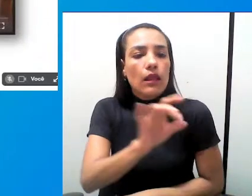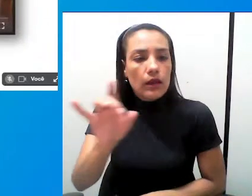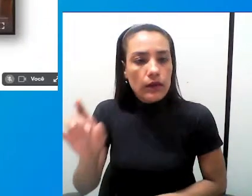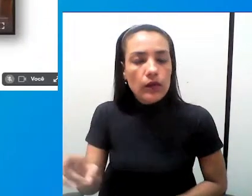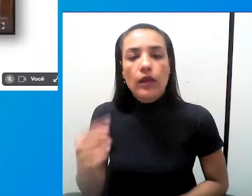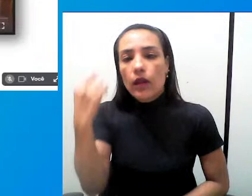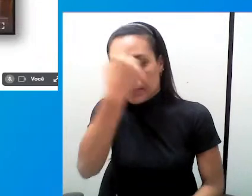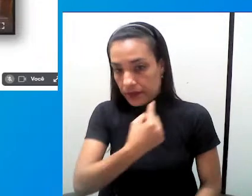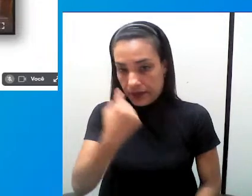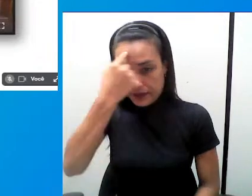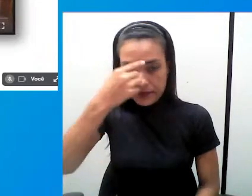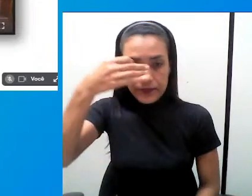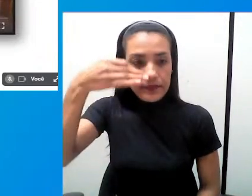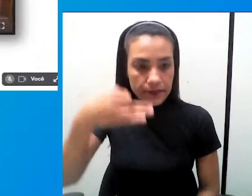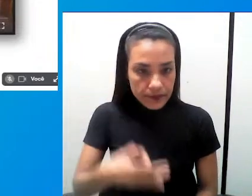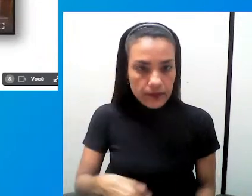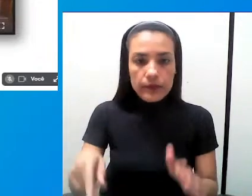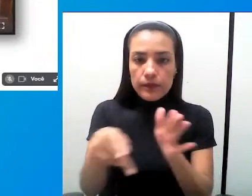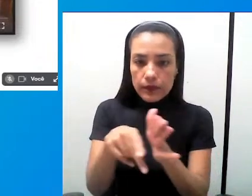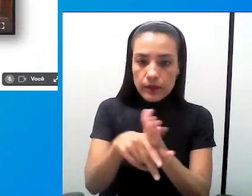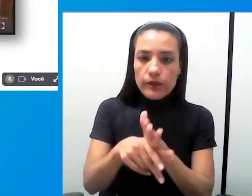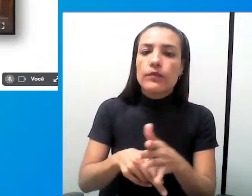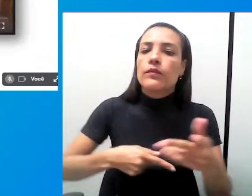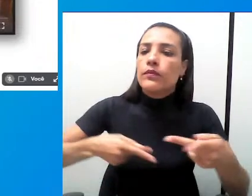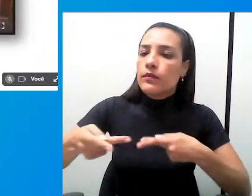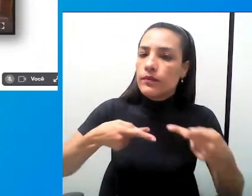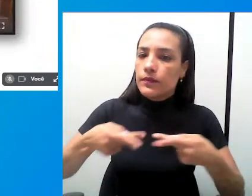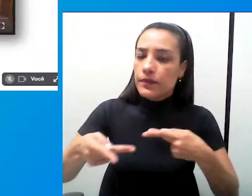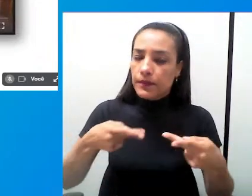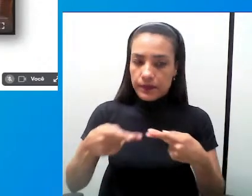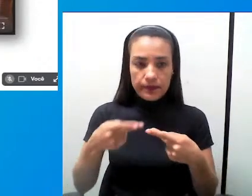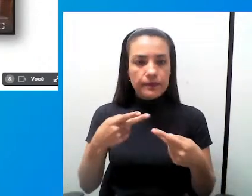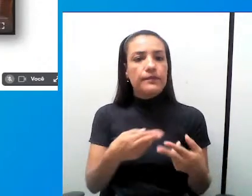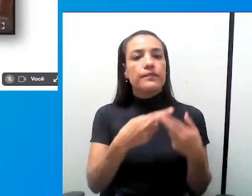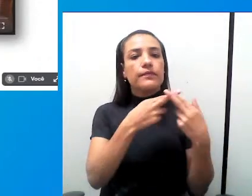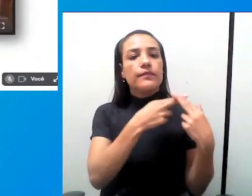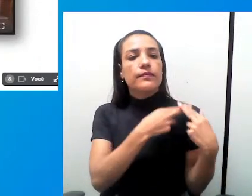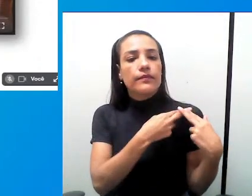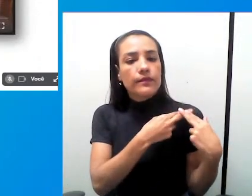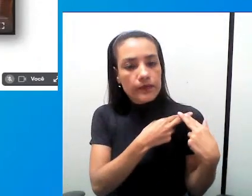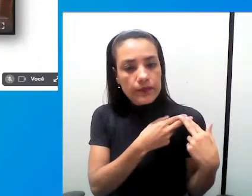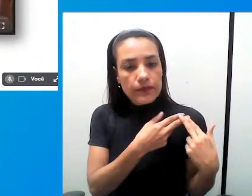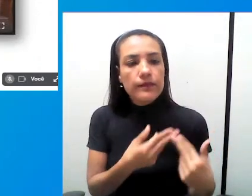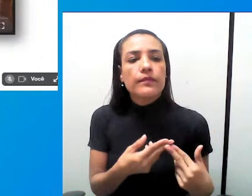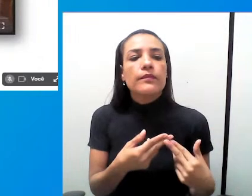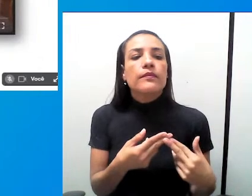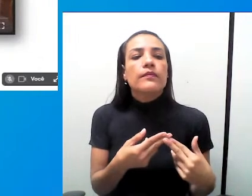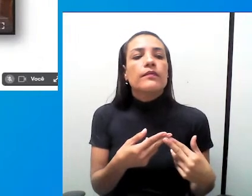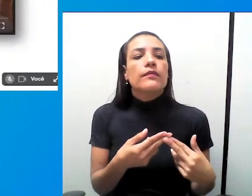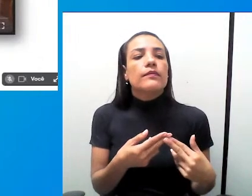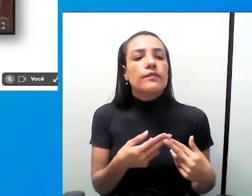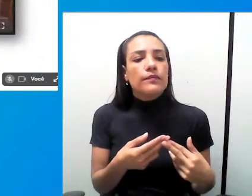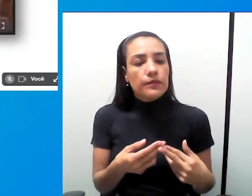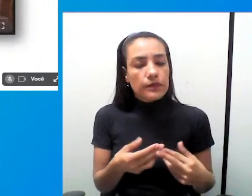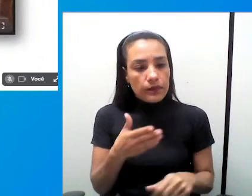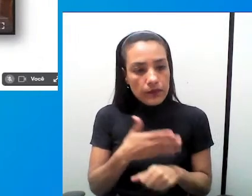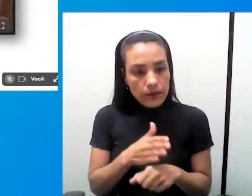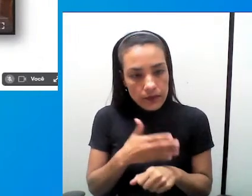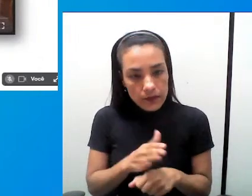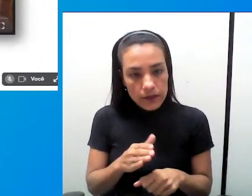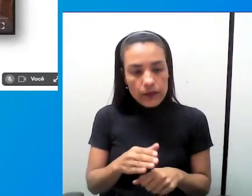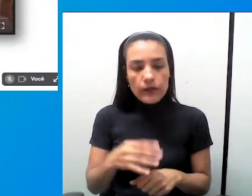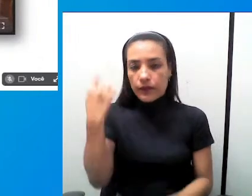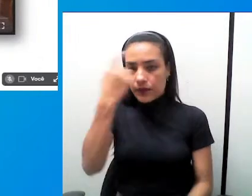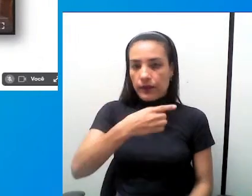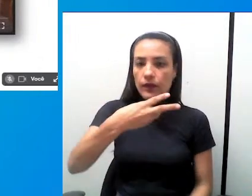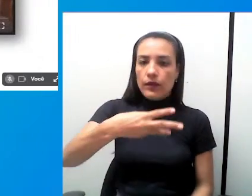carga horária voltada também ao nosso projeto integrador, que é ele que faz esse papel de integrar essas atividades, sendo uma carga horária de 36